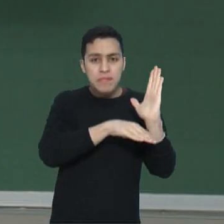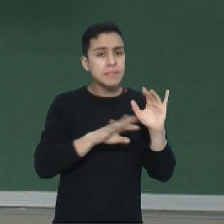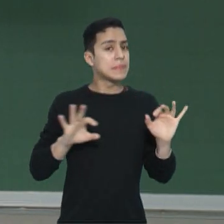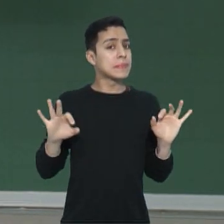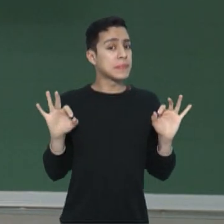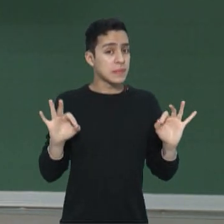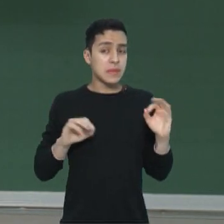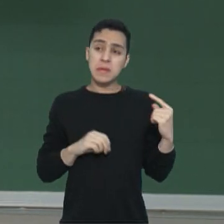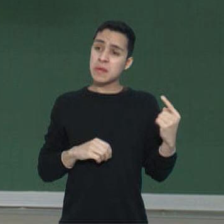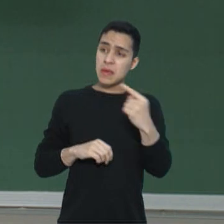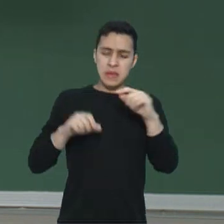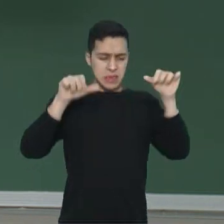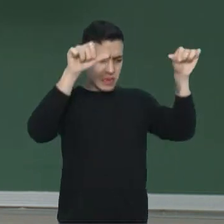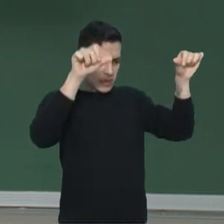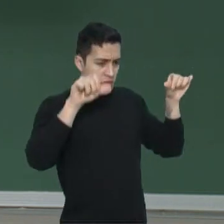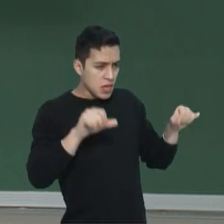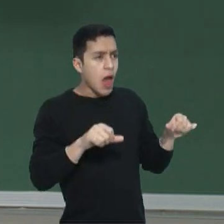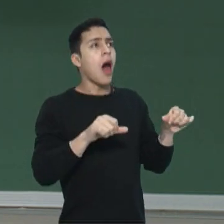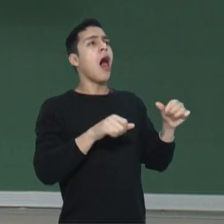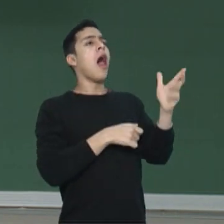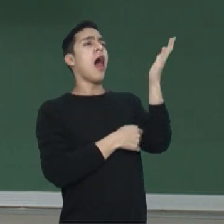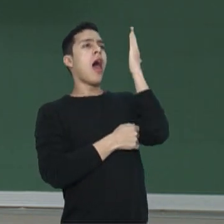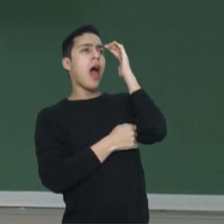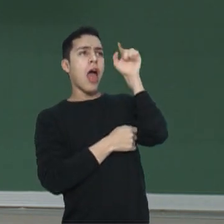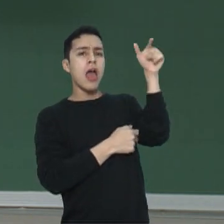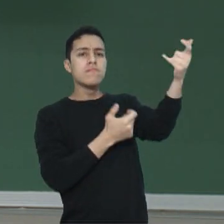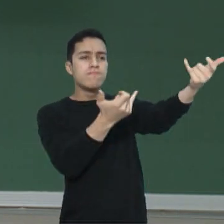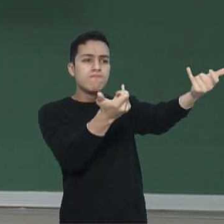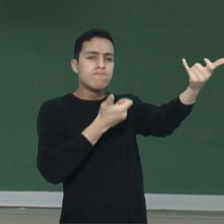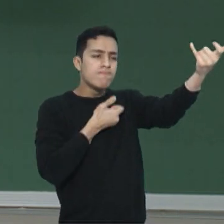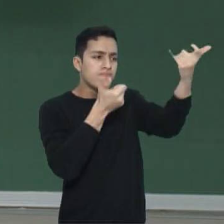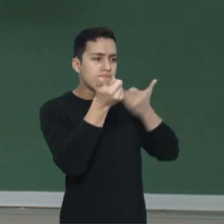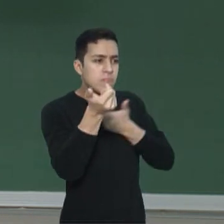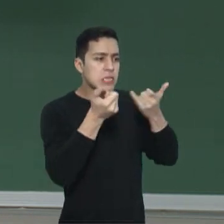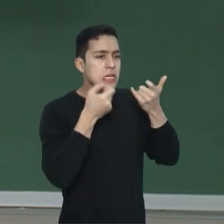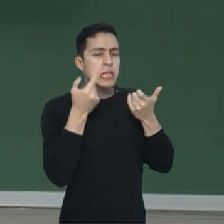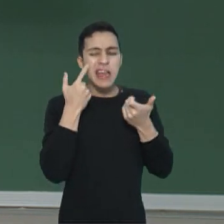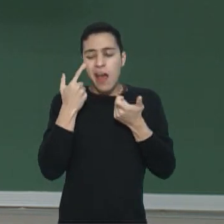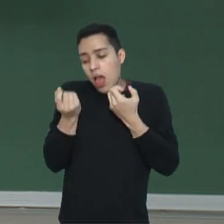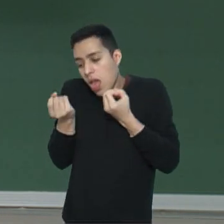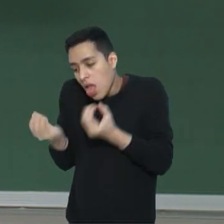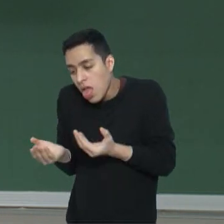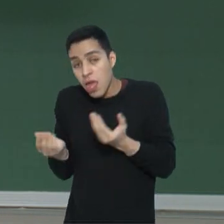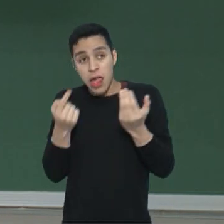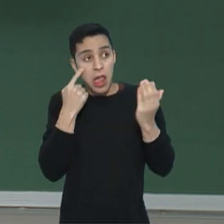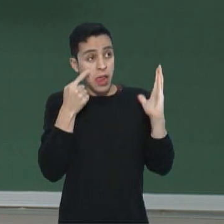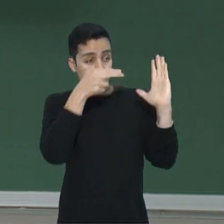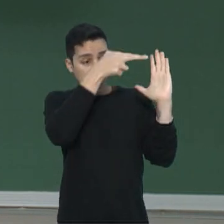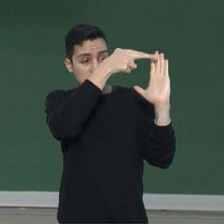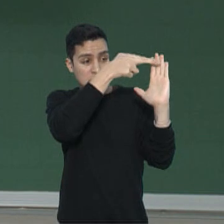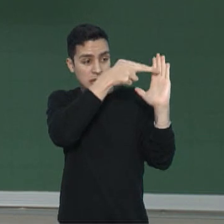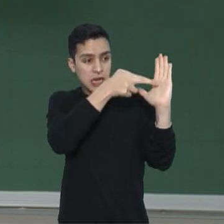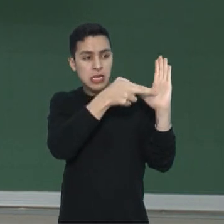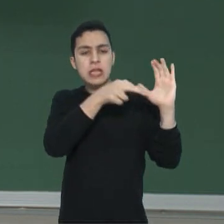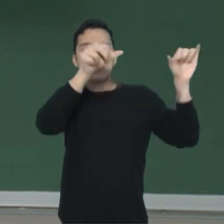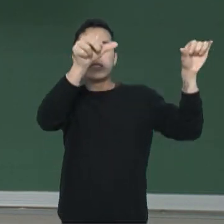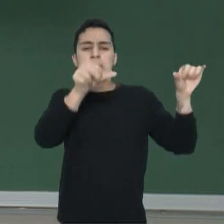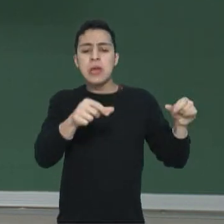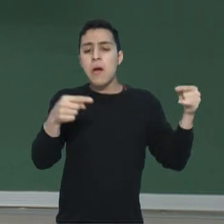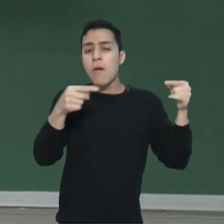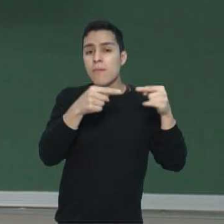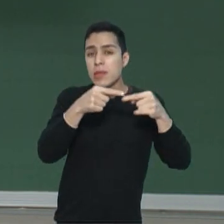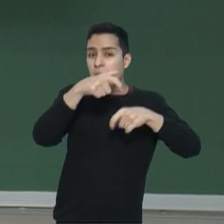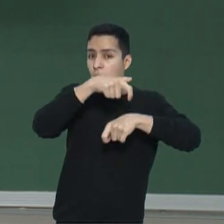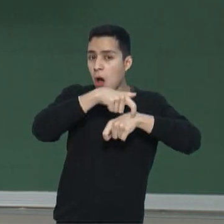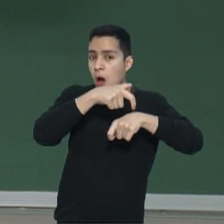a ideia é já no início divulgar, deixar bem claro que essas normas servem para esse horário,